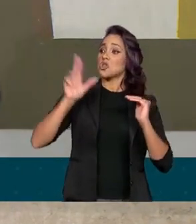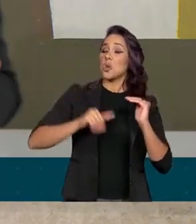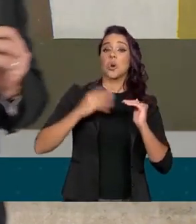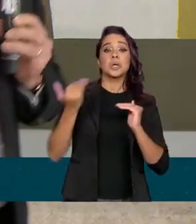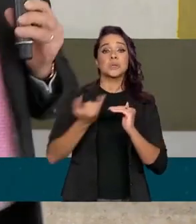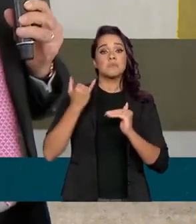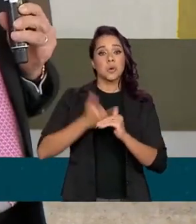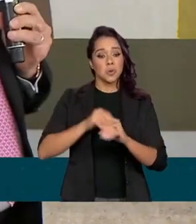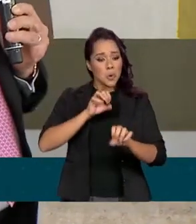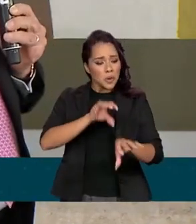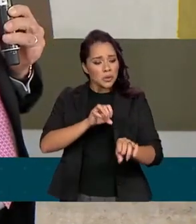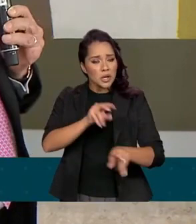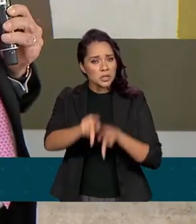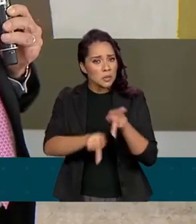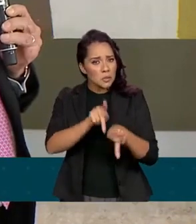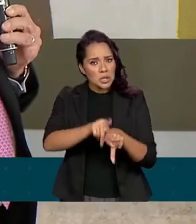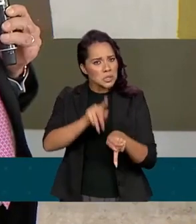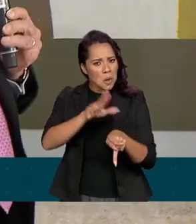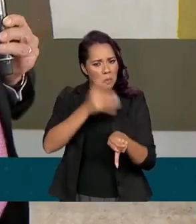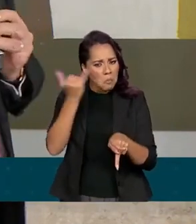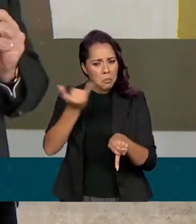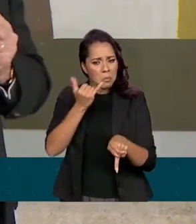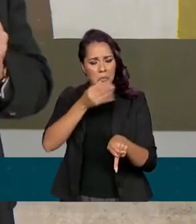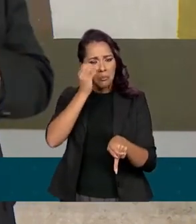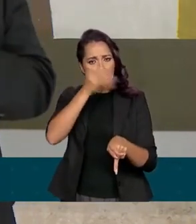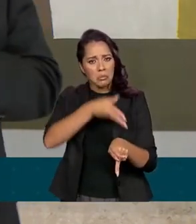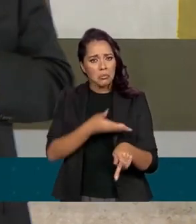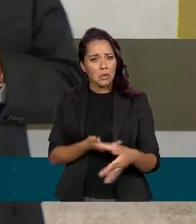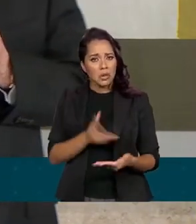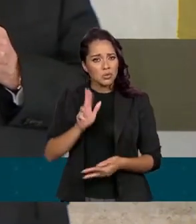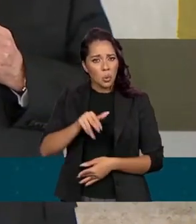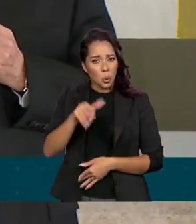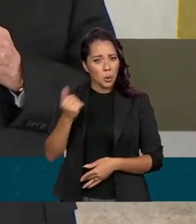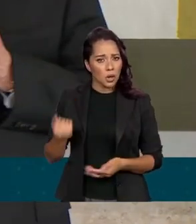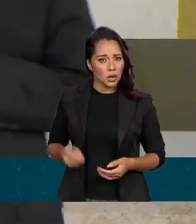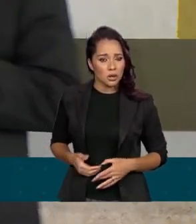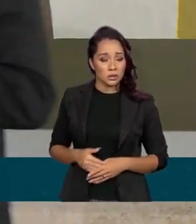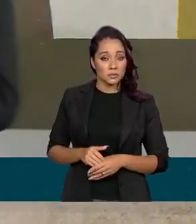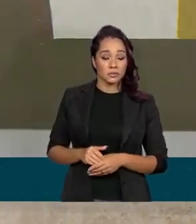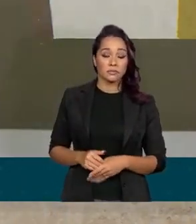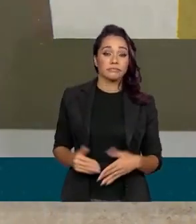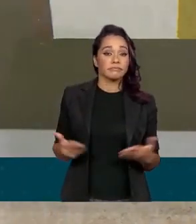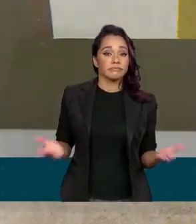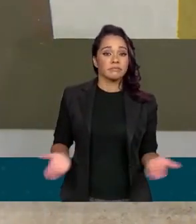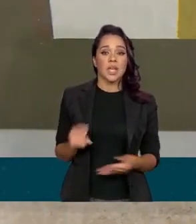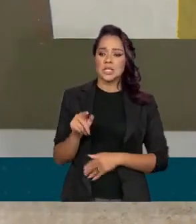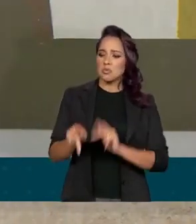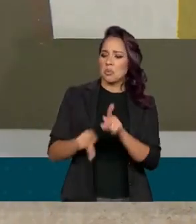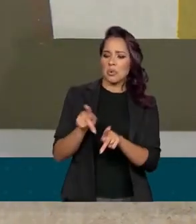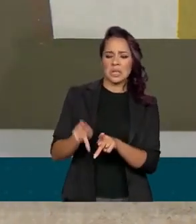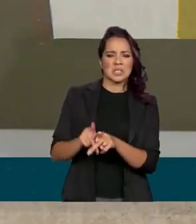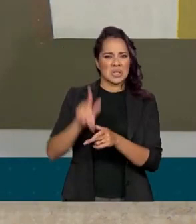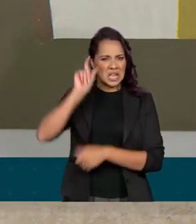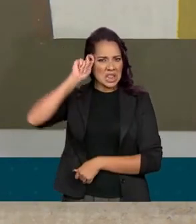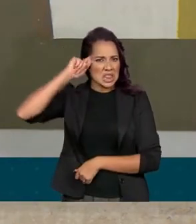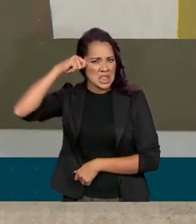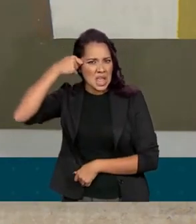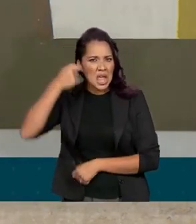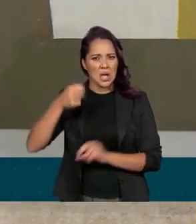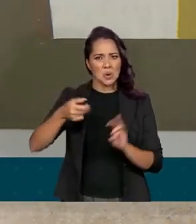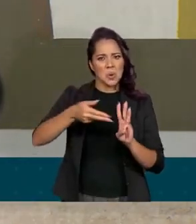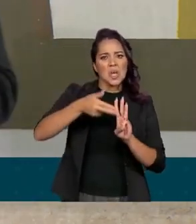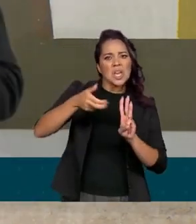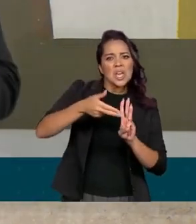a educação do povo. Nunca se importou. Afinal de contas, esse povo era negro, esse povo era